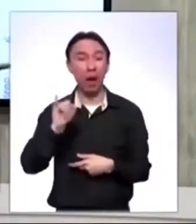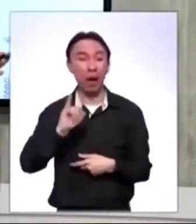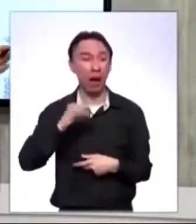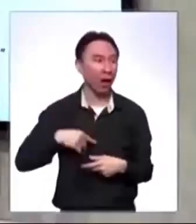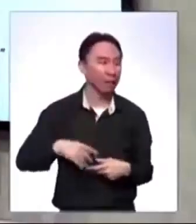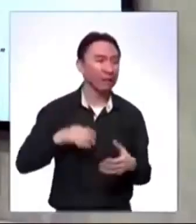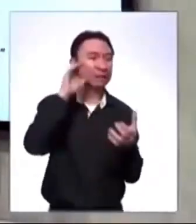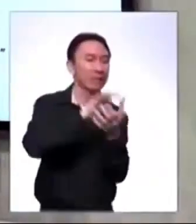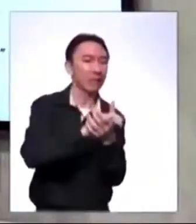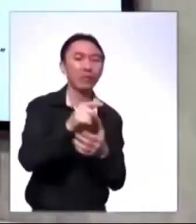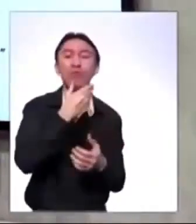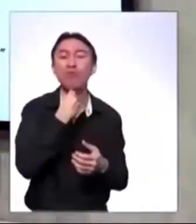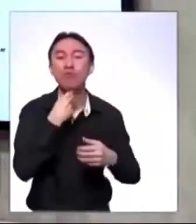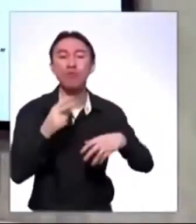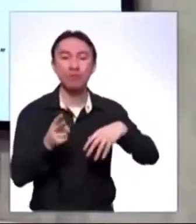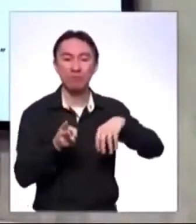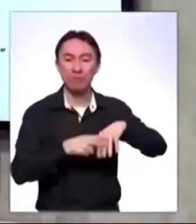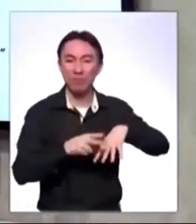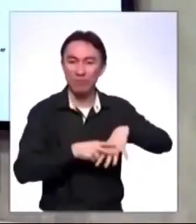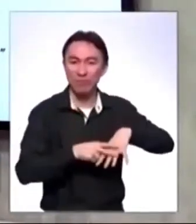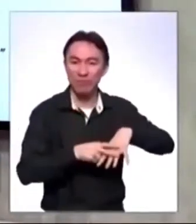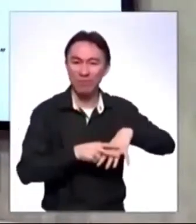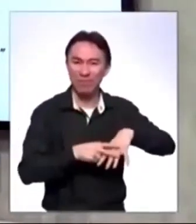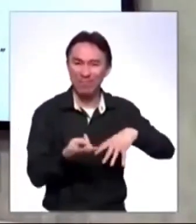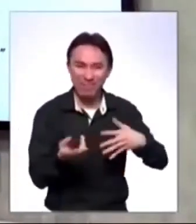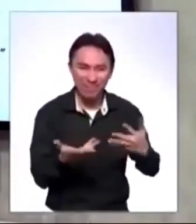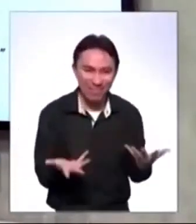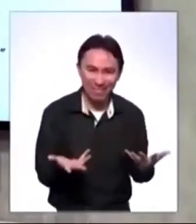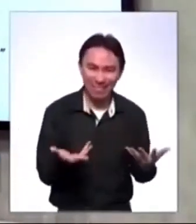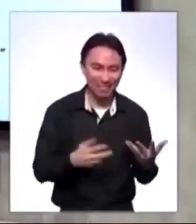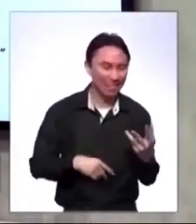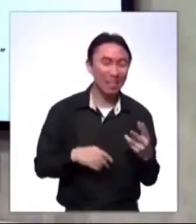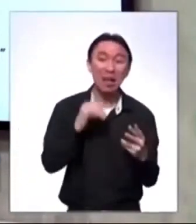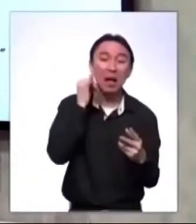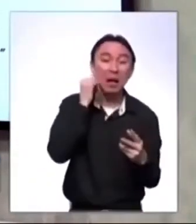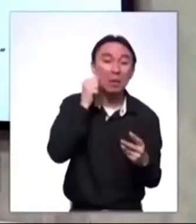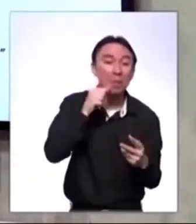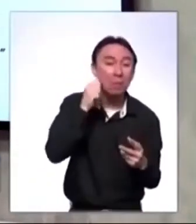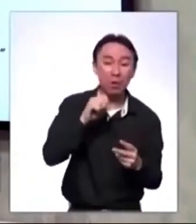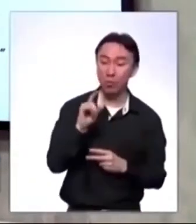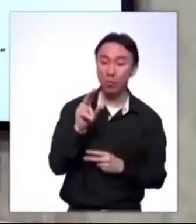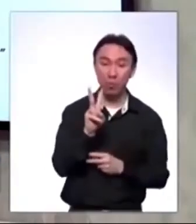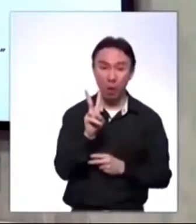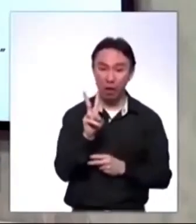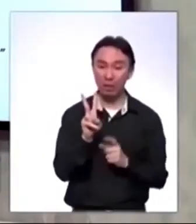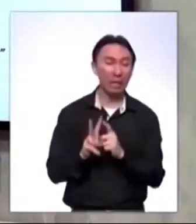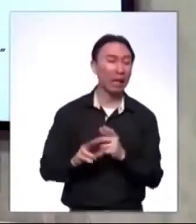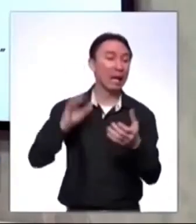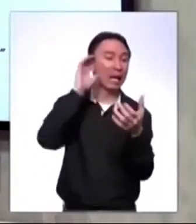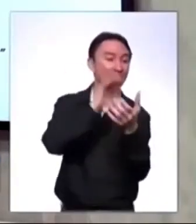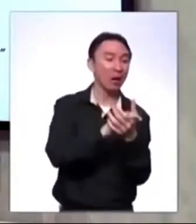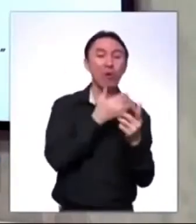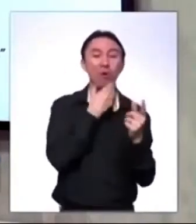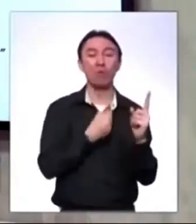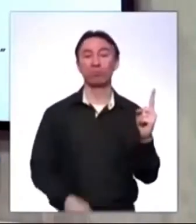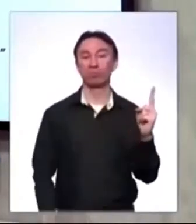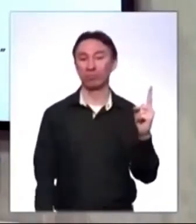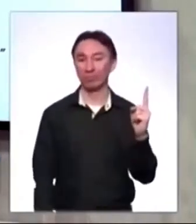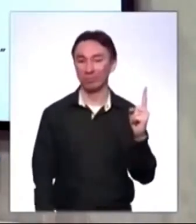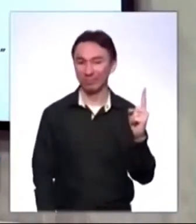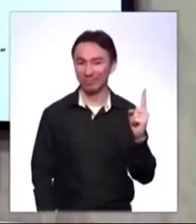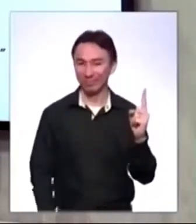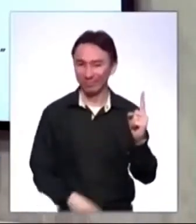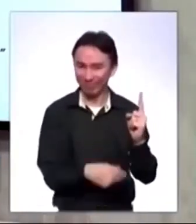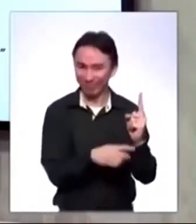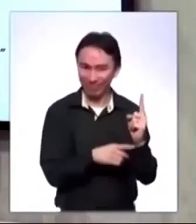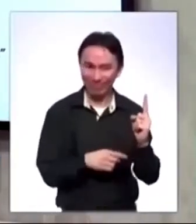vendo? Então, as duas irmãs vão casar com o mesmo homem. Nesse momento, acontece a rubrica mais famosa do teatro brasileiro. Nelson